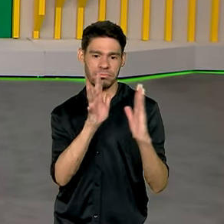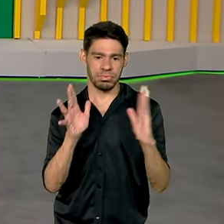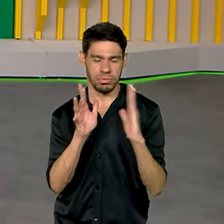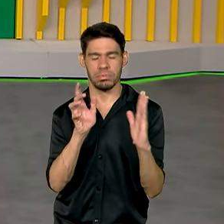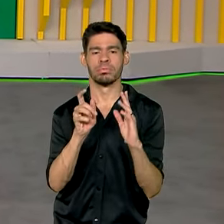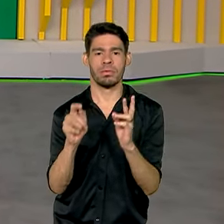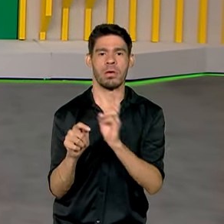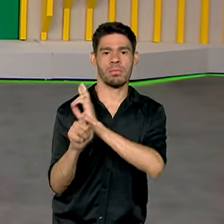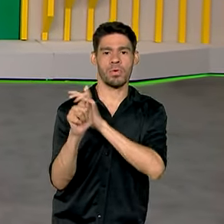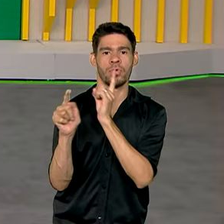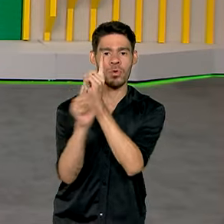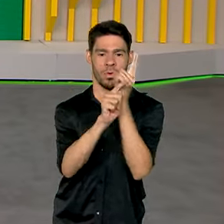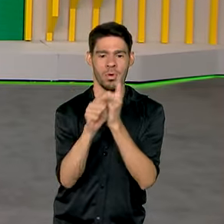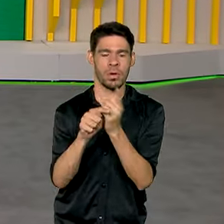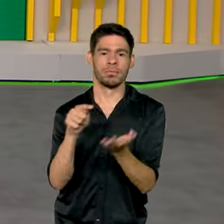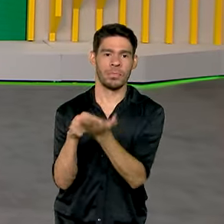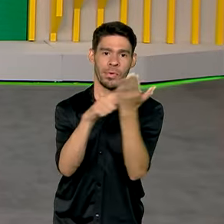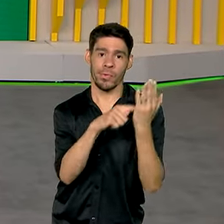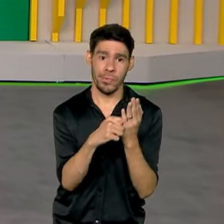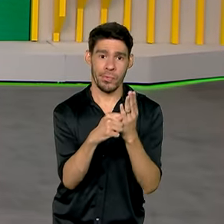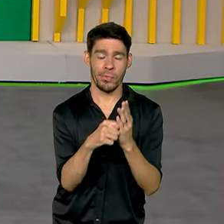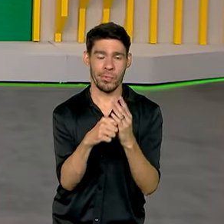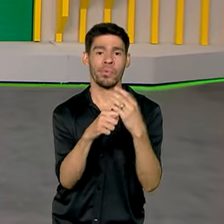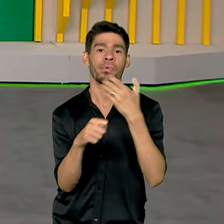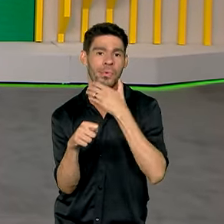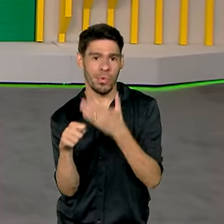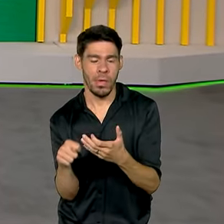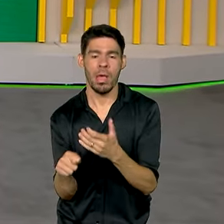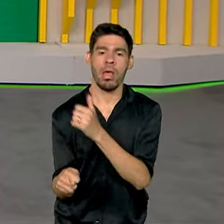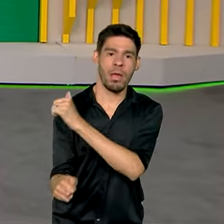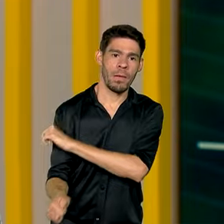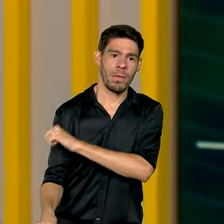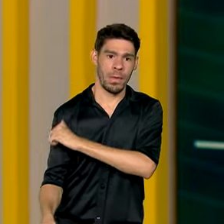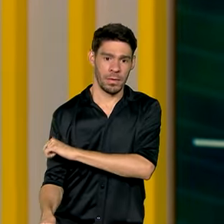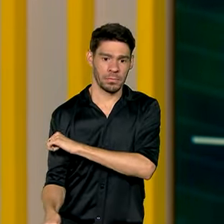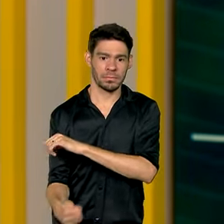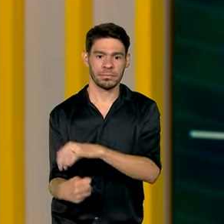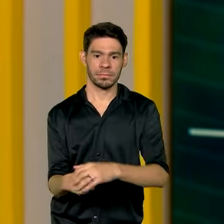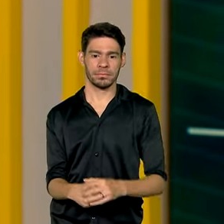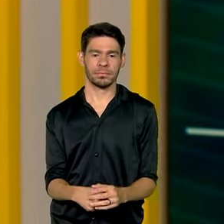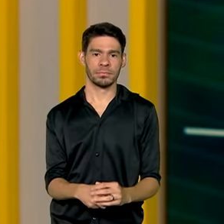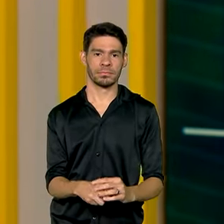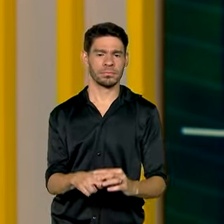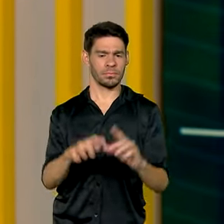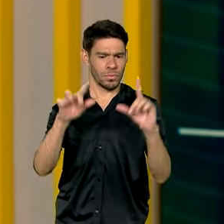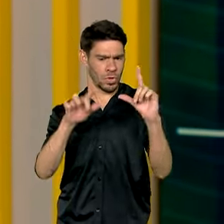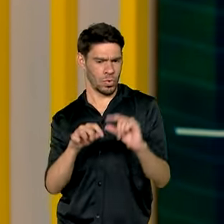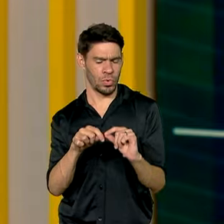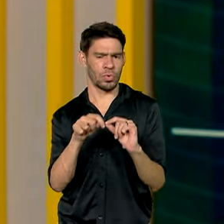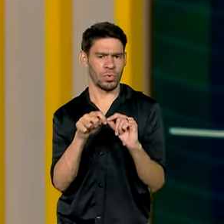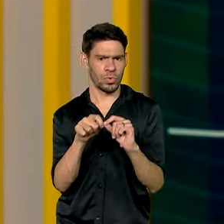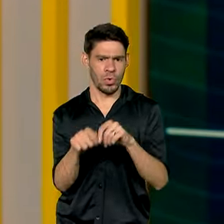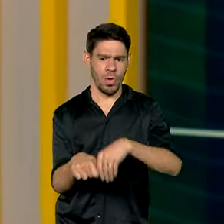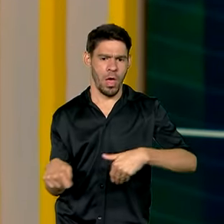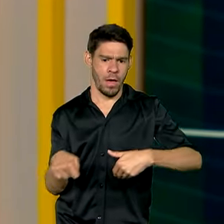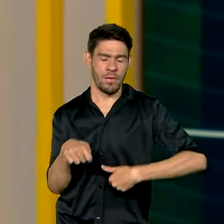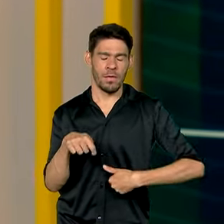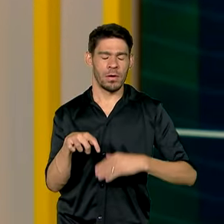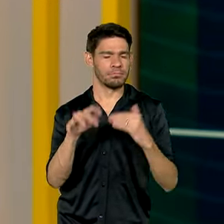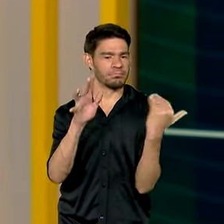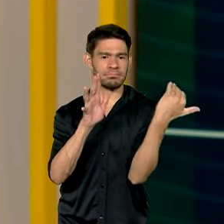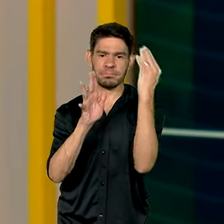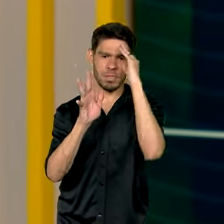do encontro de líderes que acontece no final do ano no Rio de Janeiro. A redução da fome está no topo dos debates